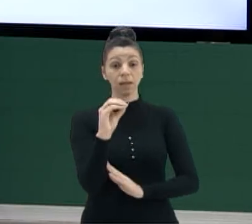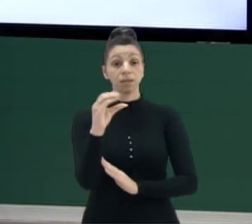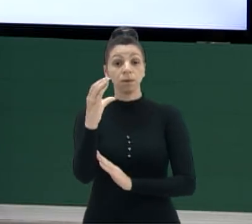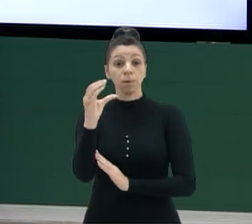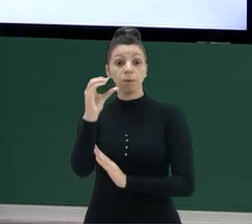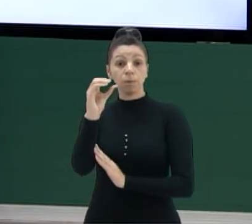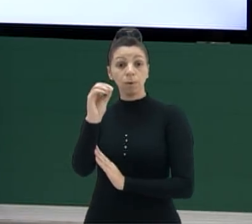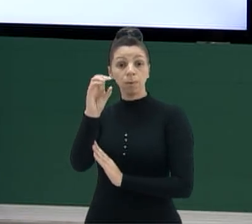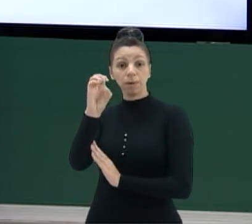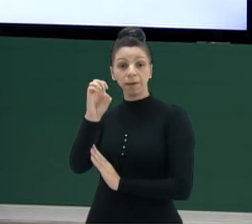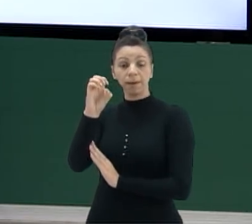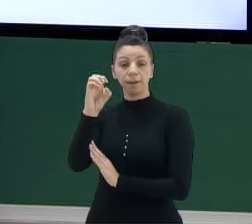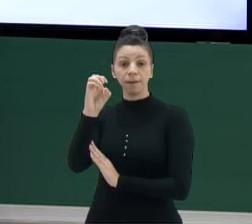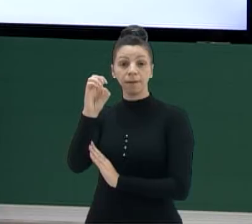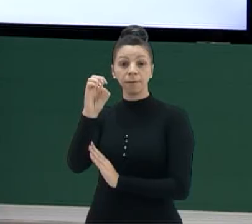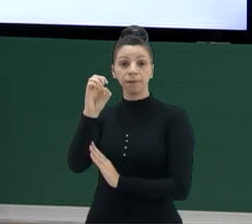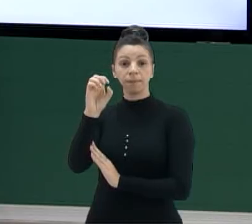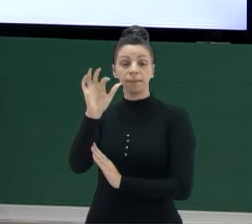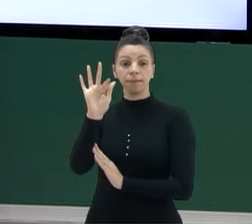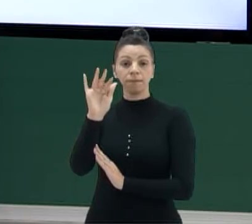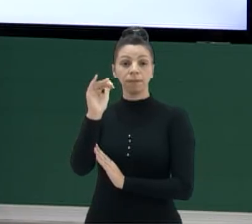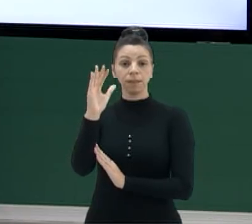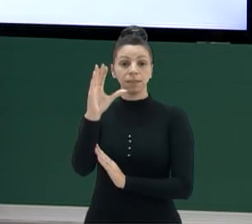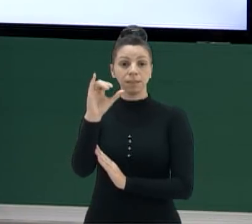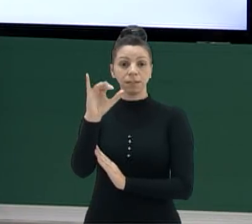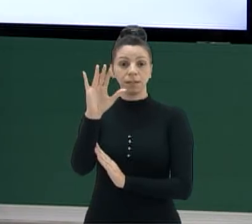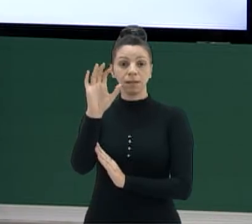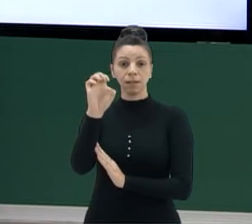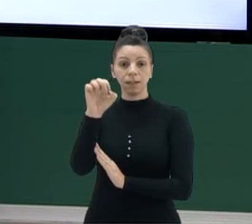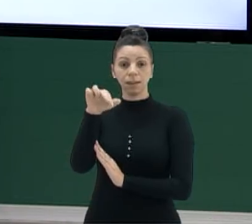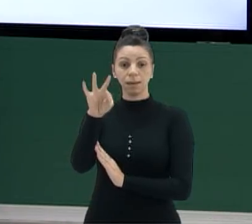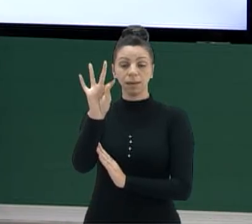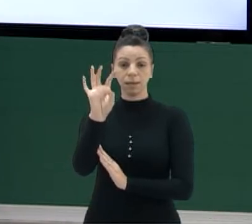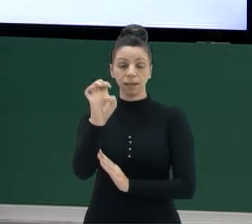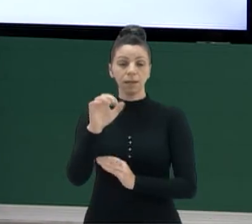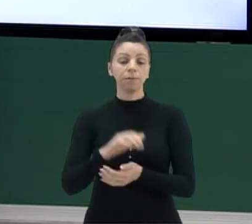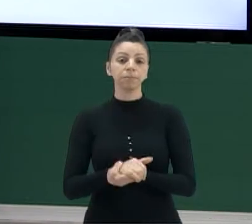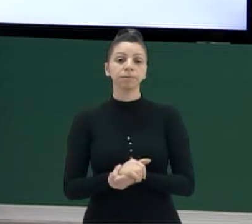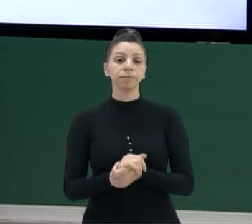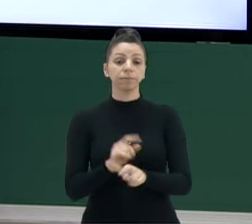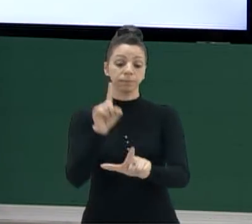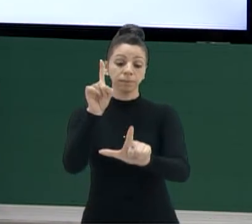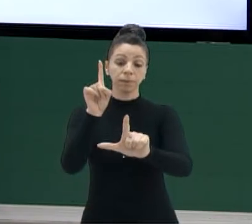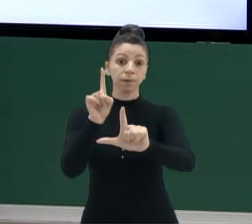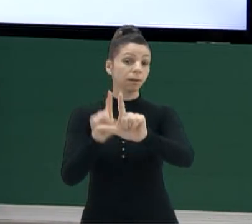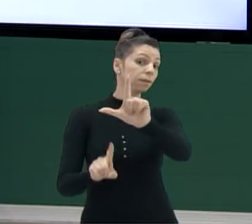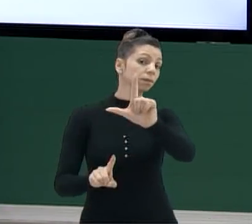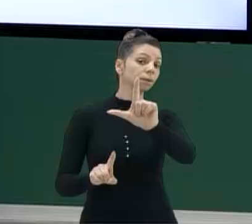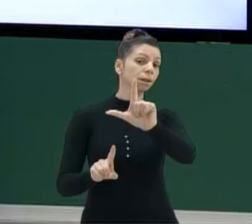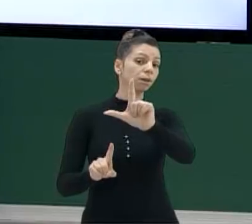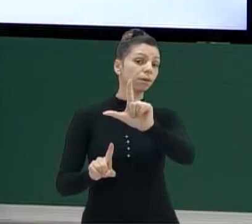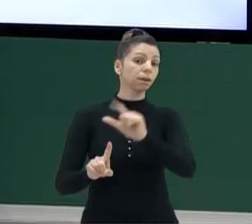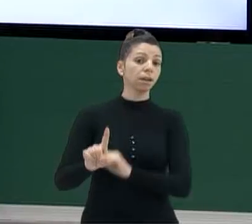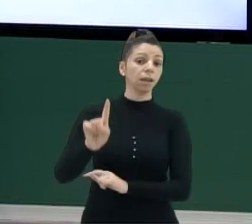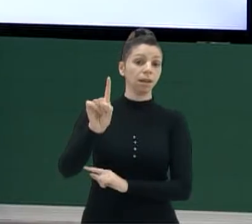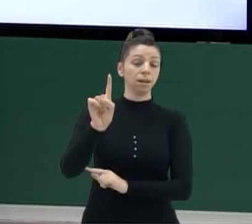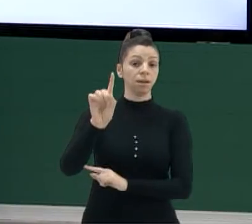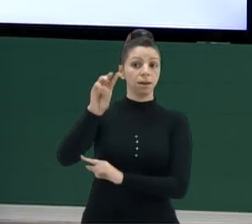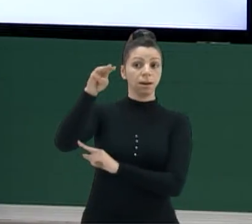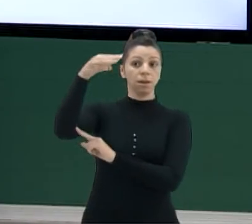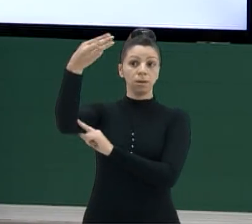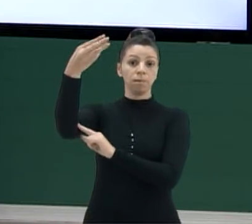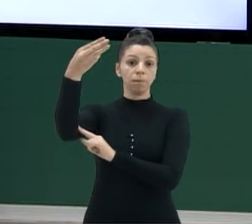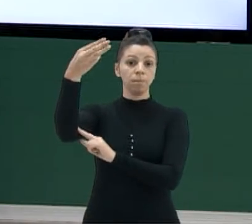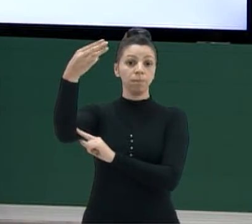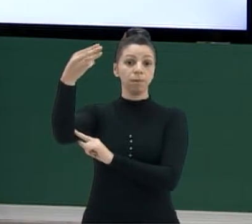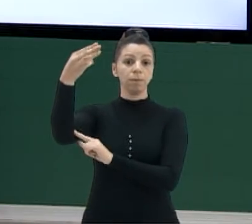número junto com o seu sinal. Quem que é a parte literal? A ao cubo vezes b. Então, eu tenho aqui